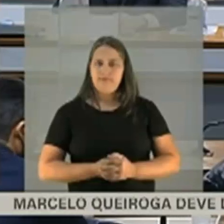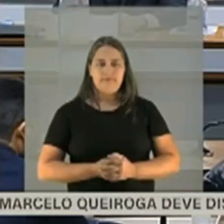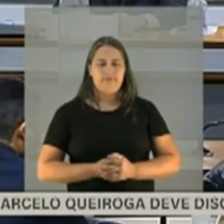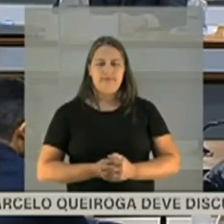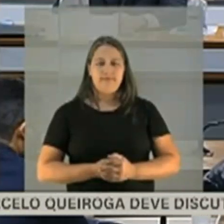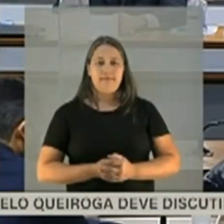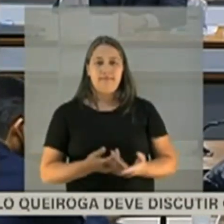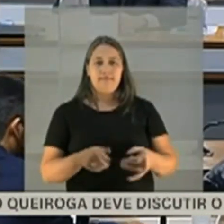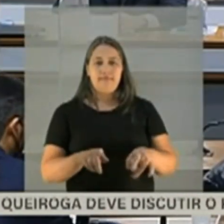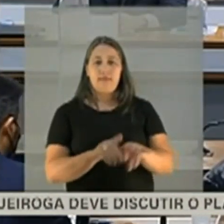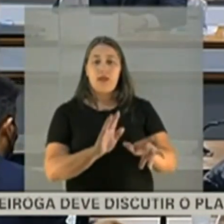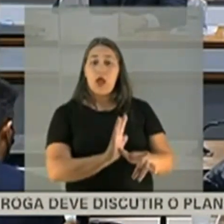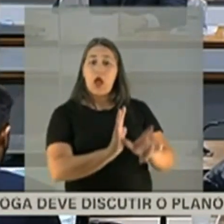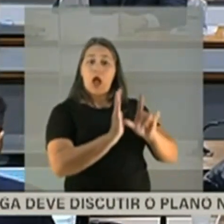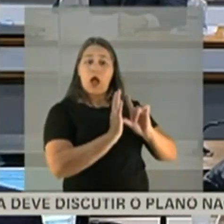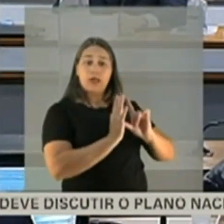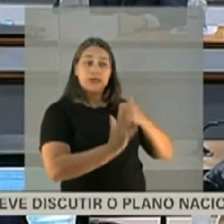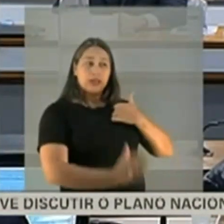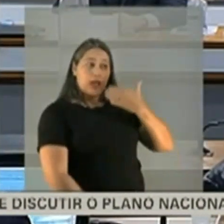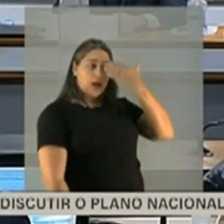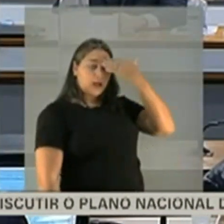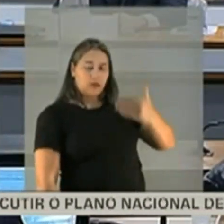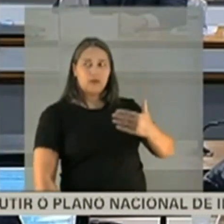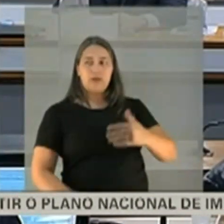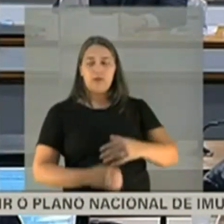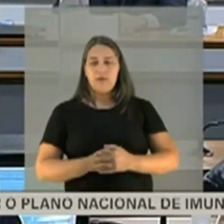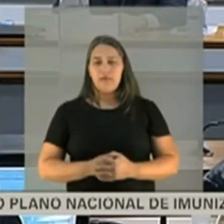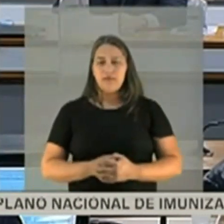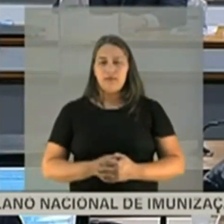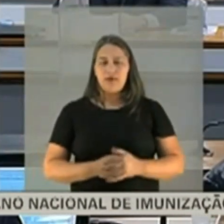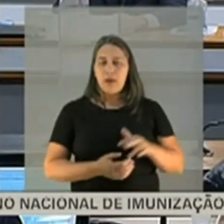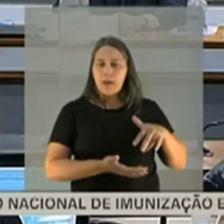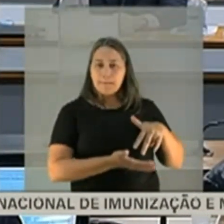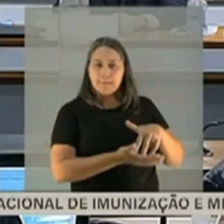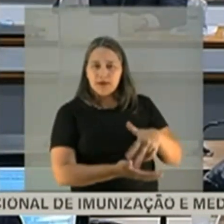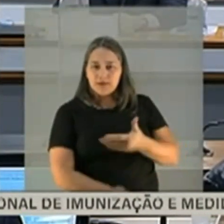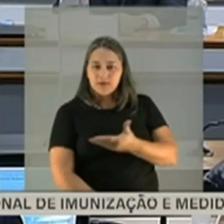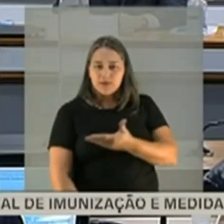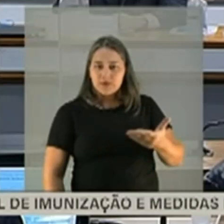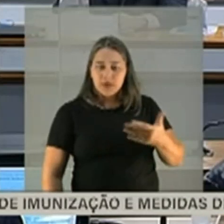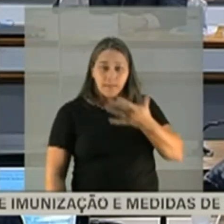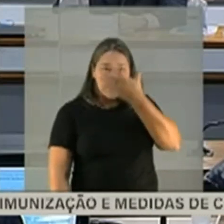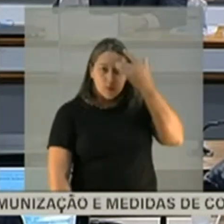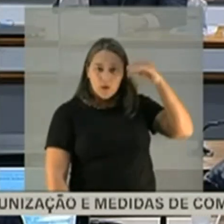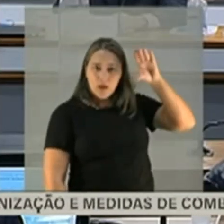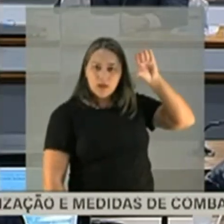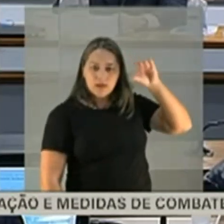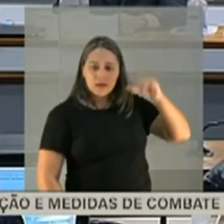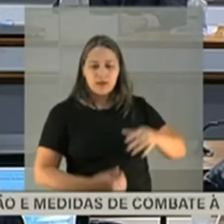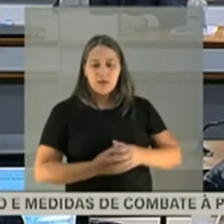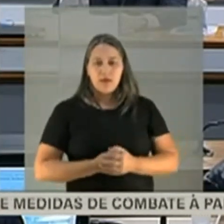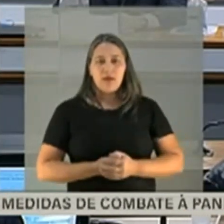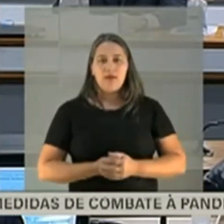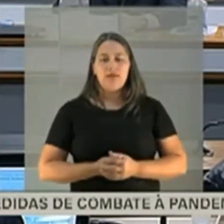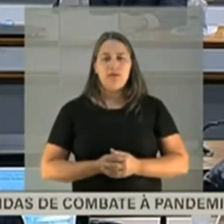até antes de agradecer a presença dos senhores, o senhor Ricardo Zimmermann, cientista,